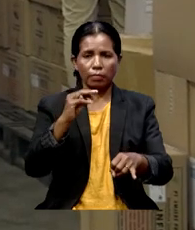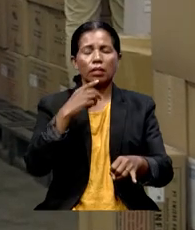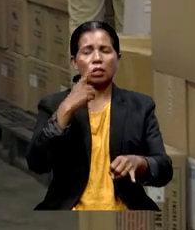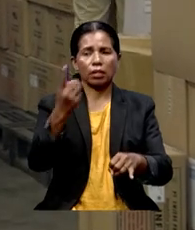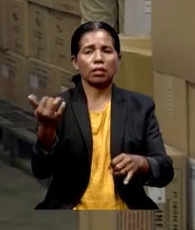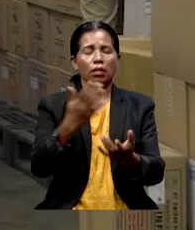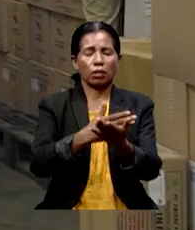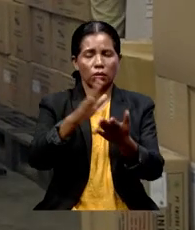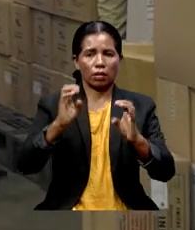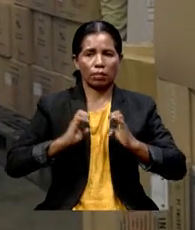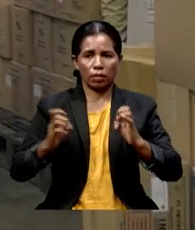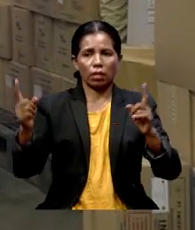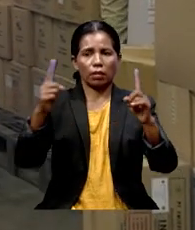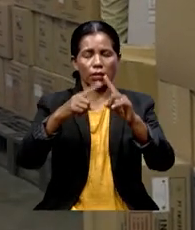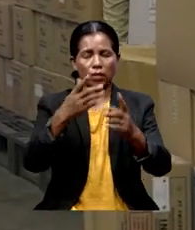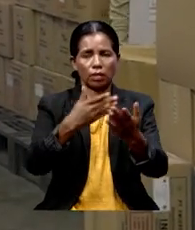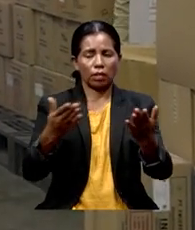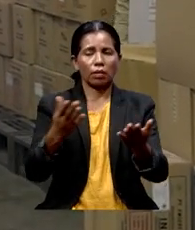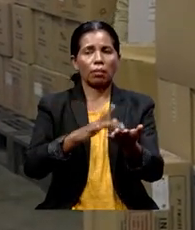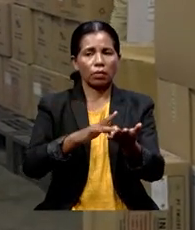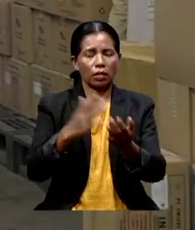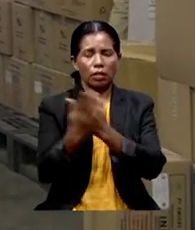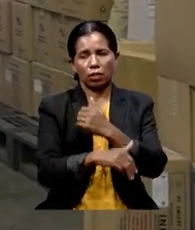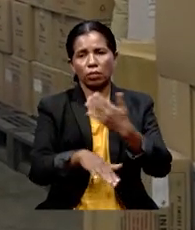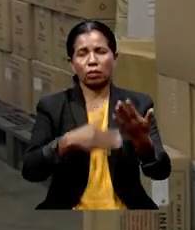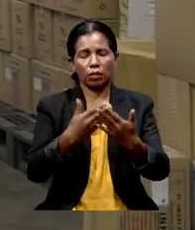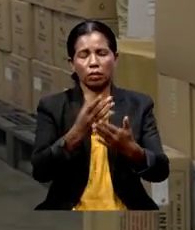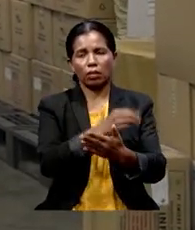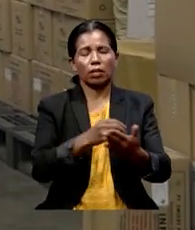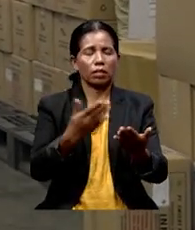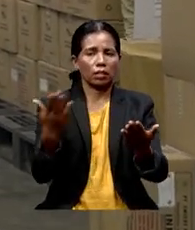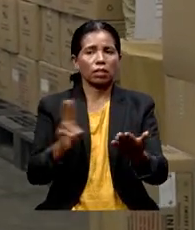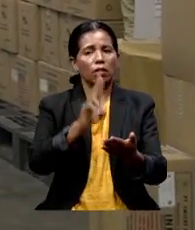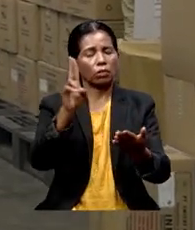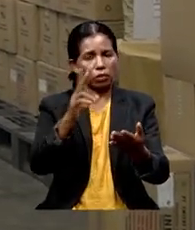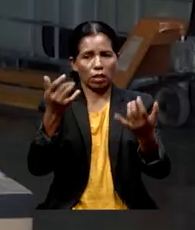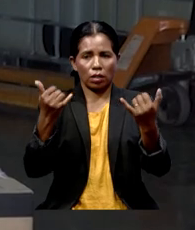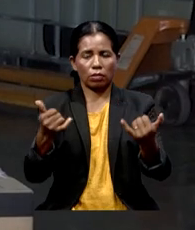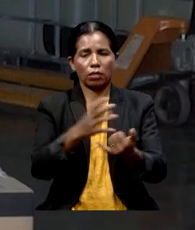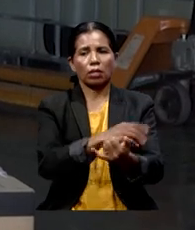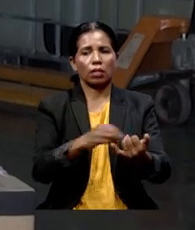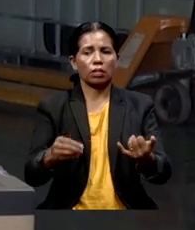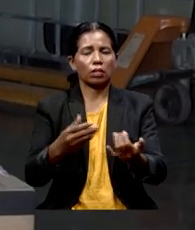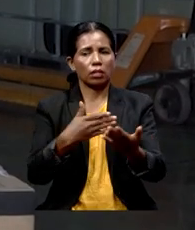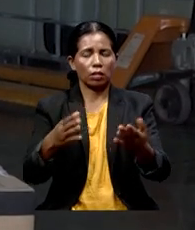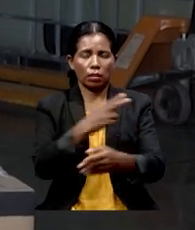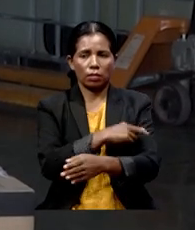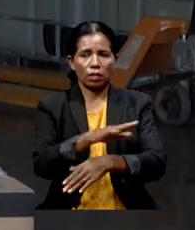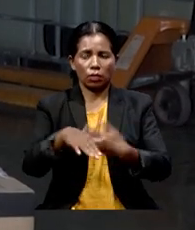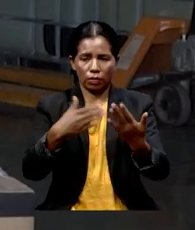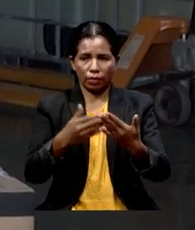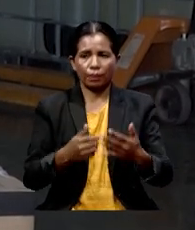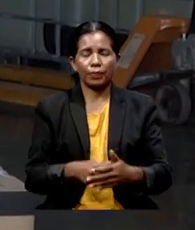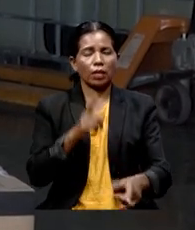na compra emergência para reagente e a nação Singapura, inclui consumáveis Sira NB, dada unha estoque mamo que facilidade de saúde Sira.